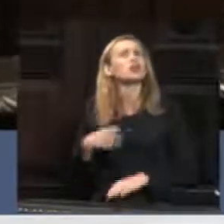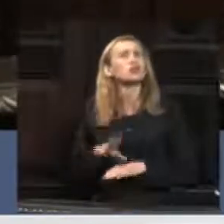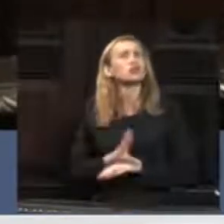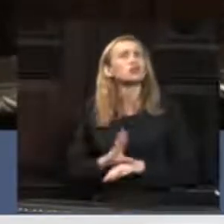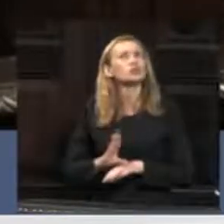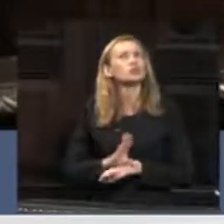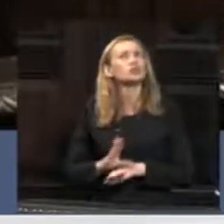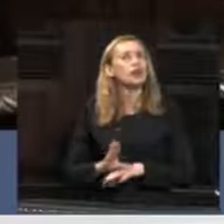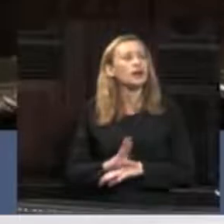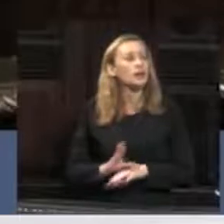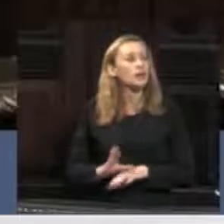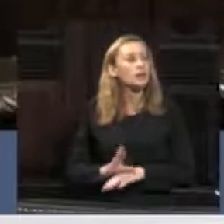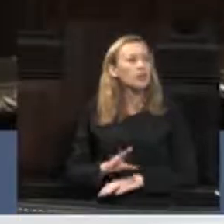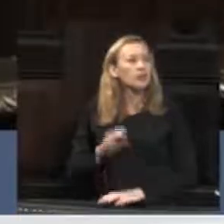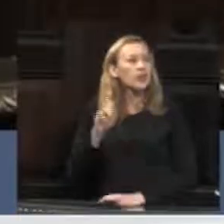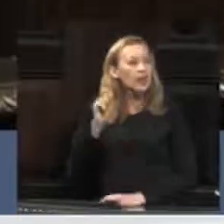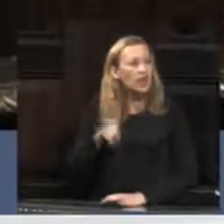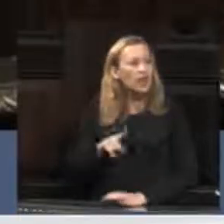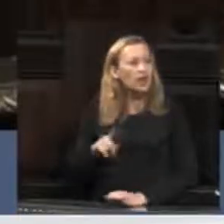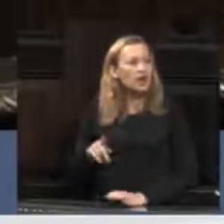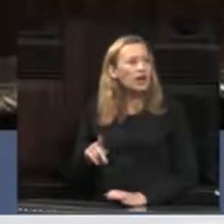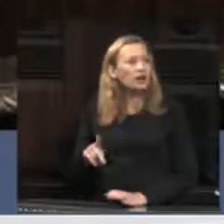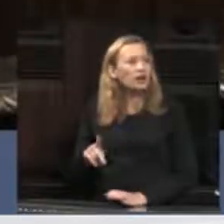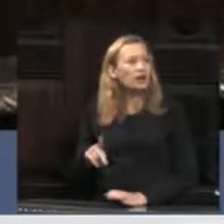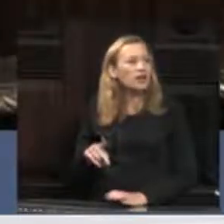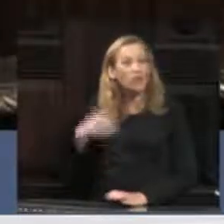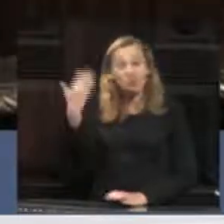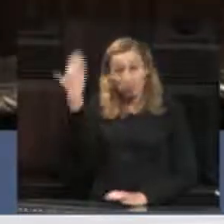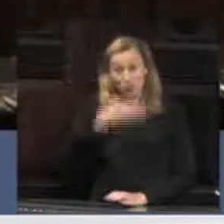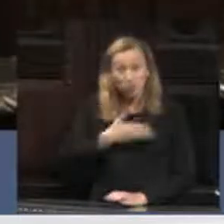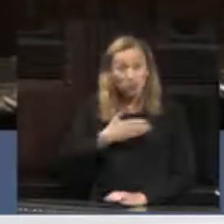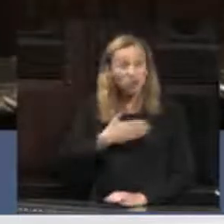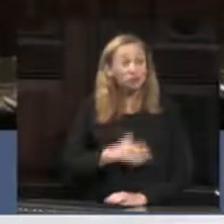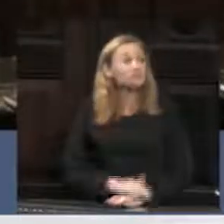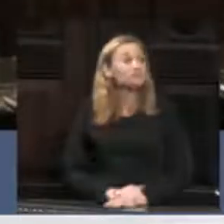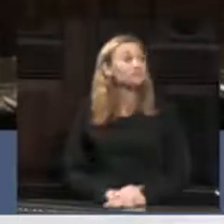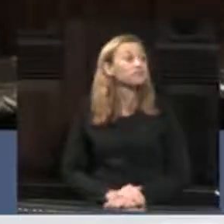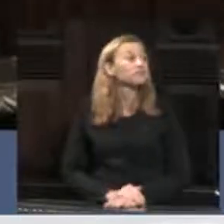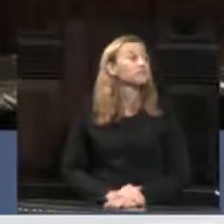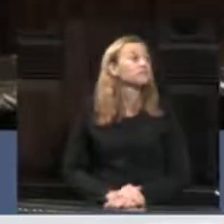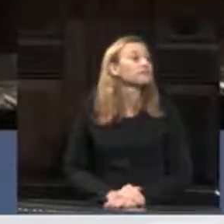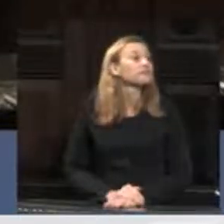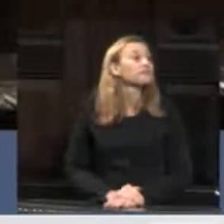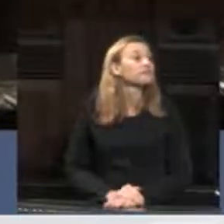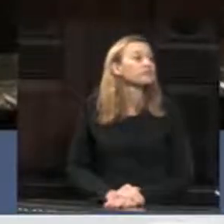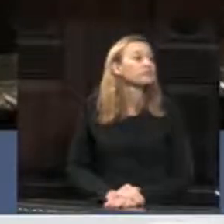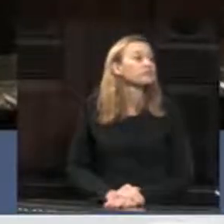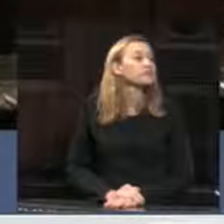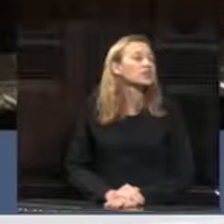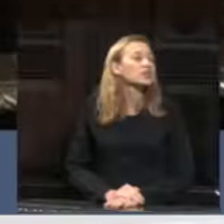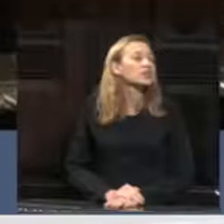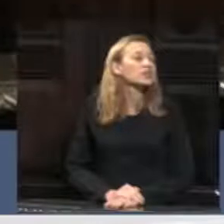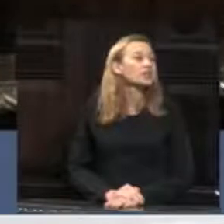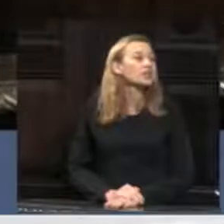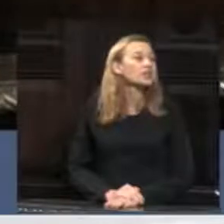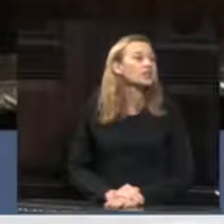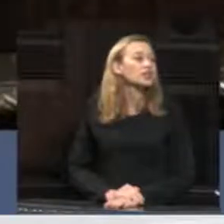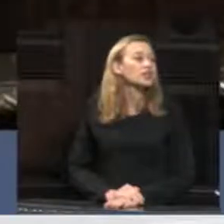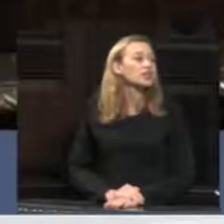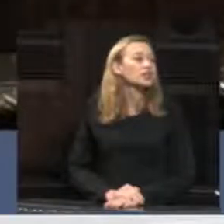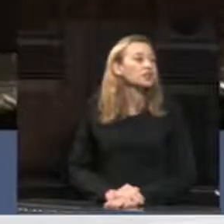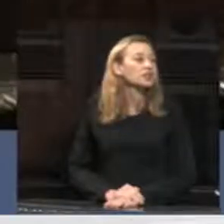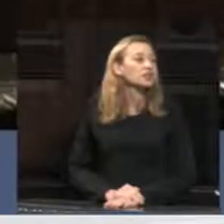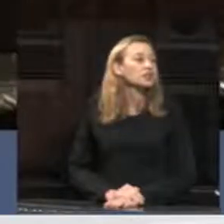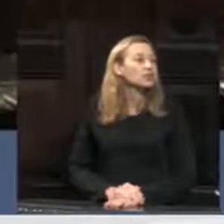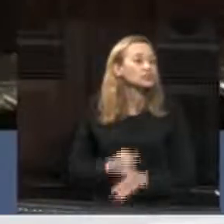inconstitucionalidade, é a prova de que essa medida, ela já tem